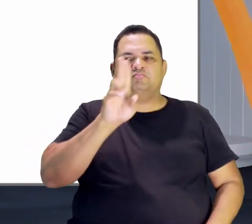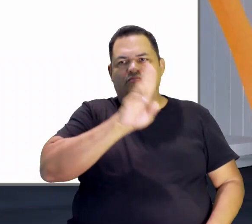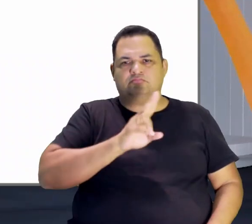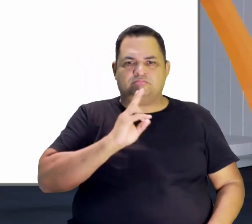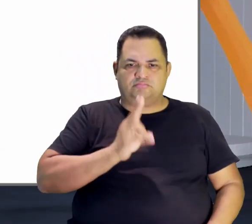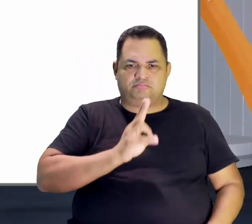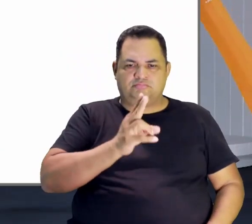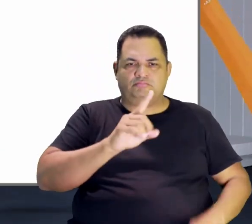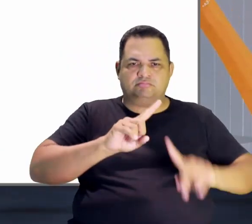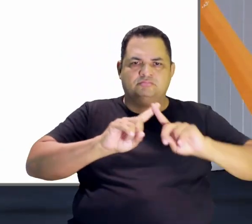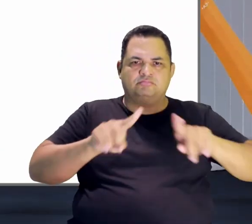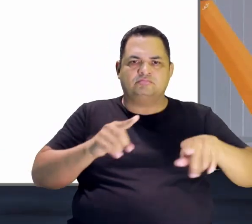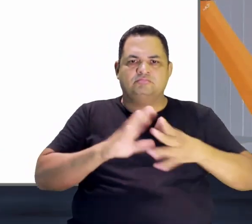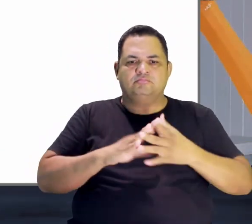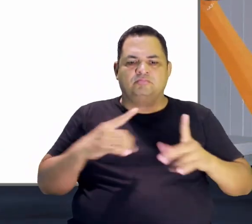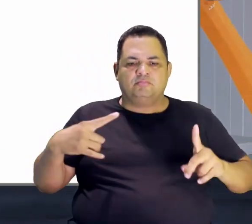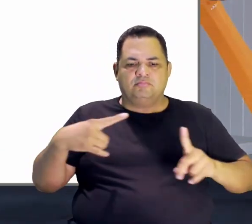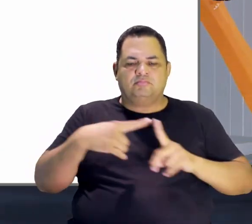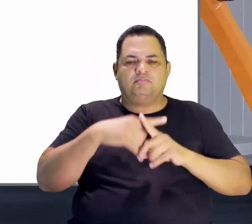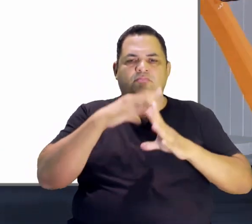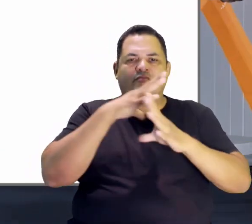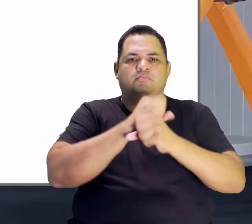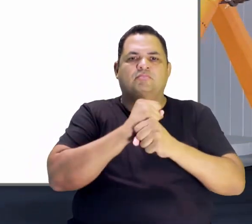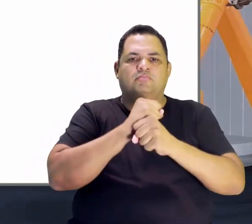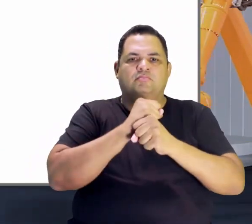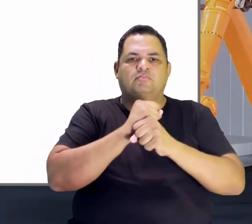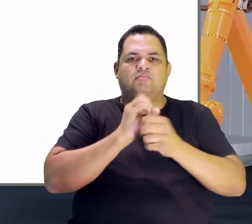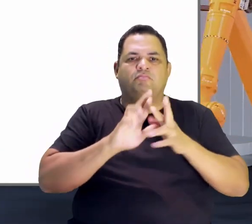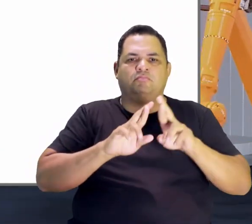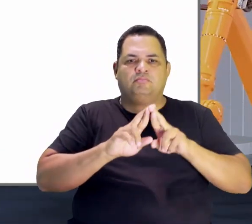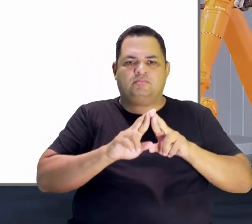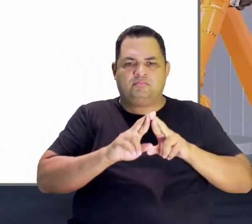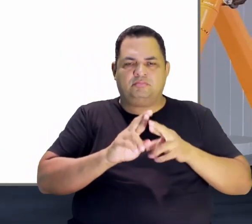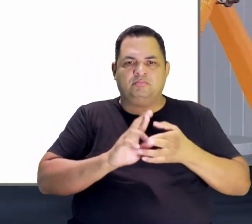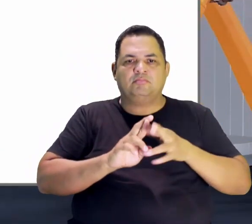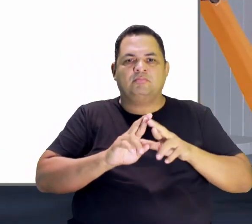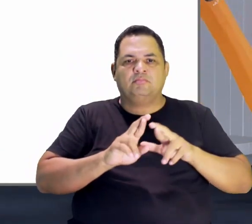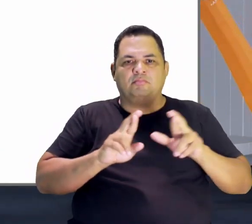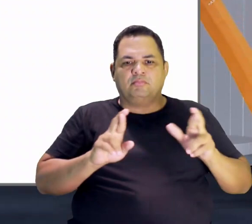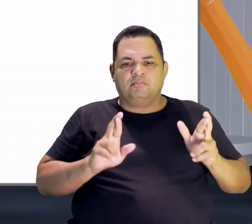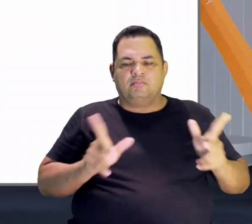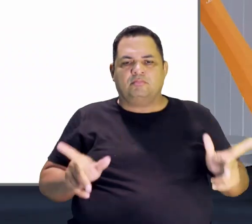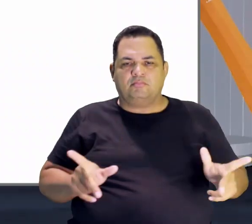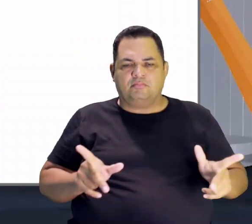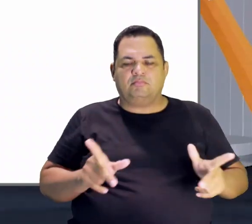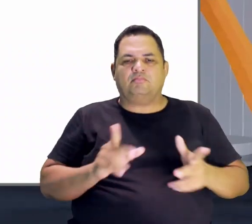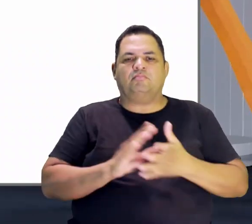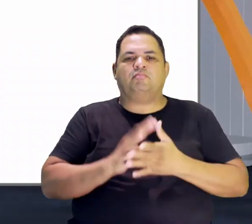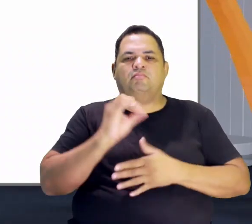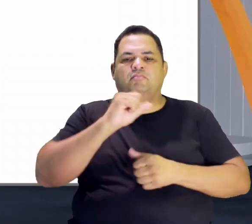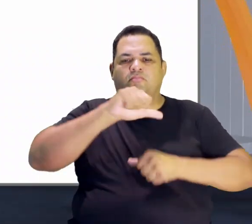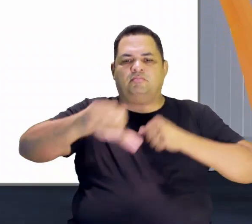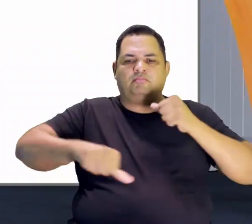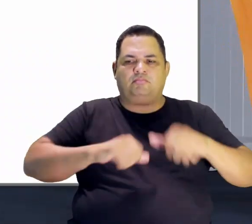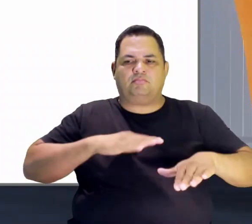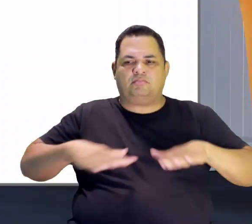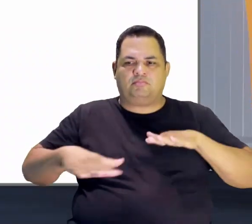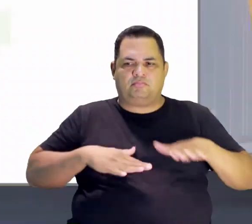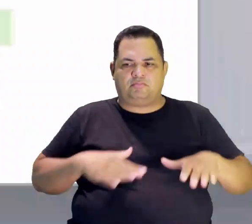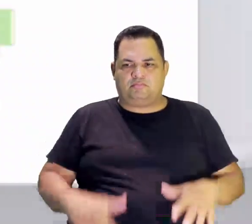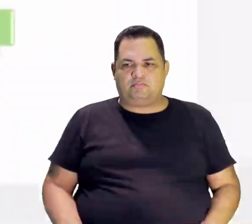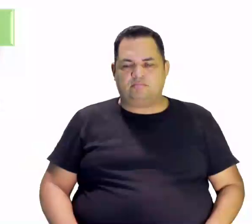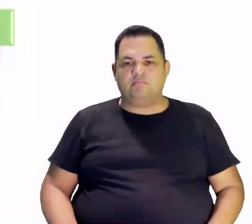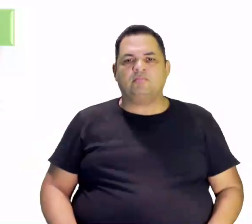todo, mas a soma delas for diferente de zero, vai modificar o movimento, tá bom? Então vamos lá.